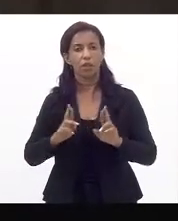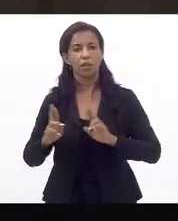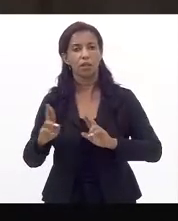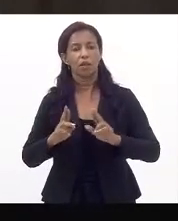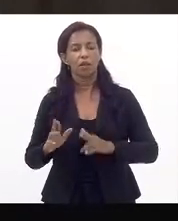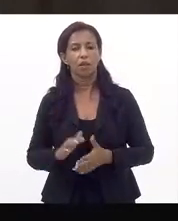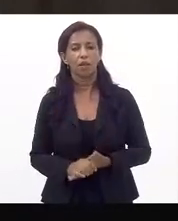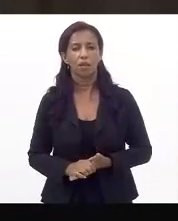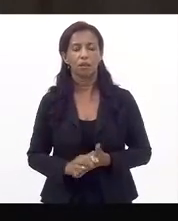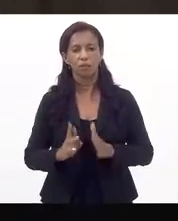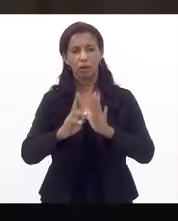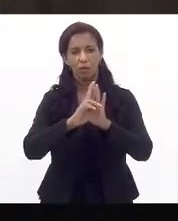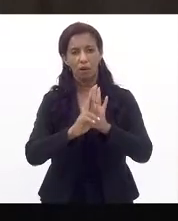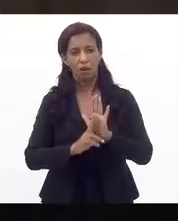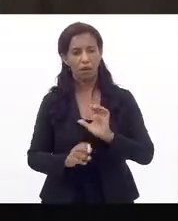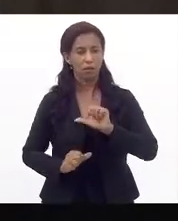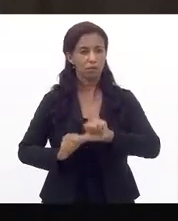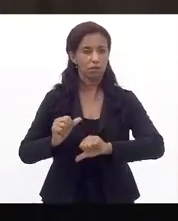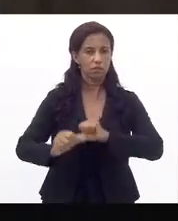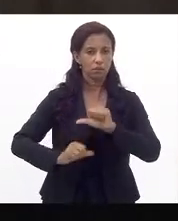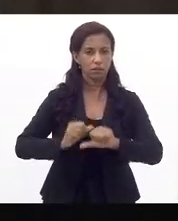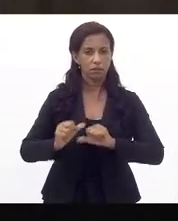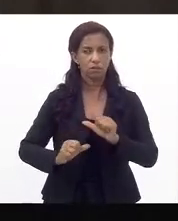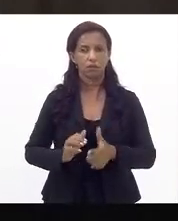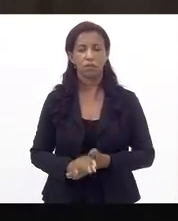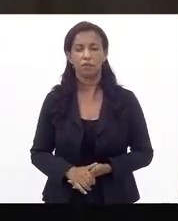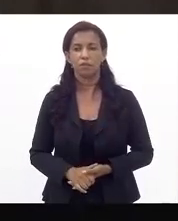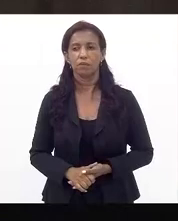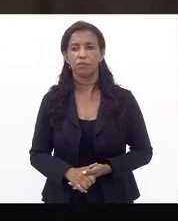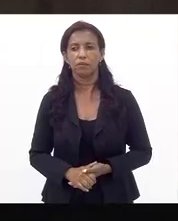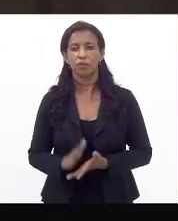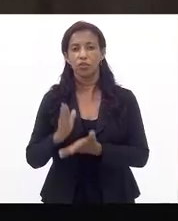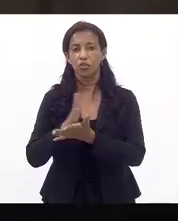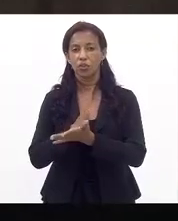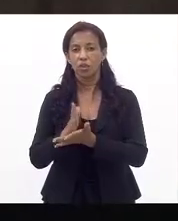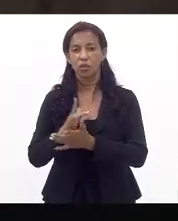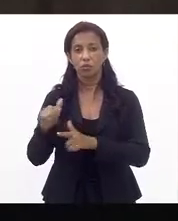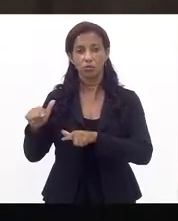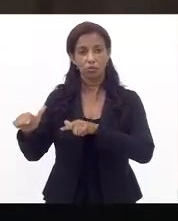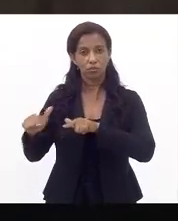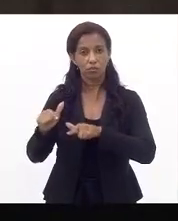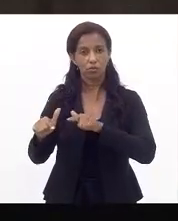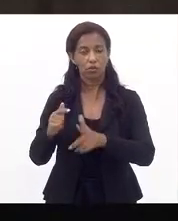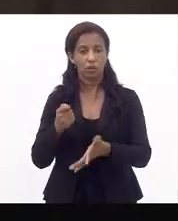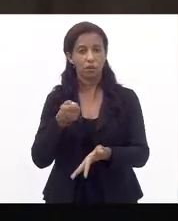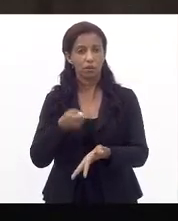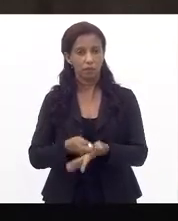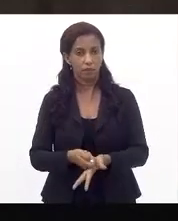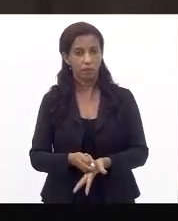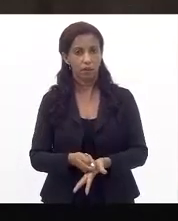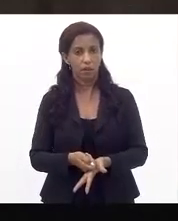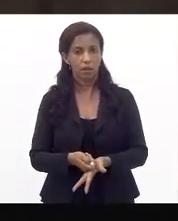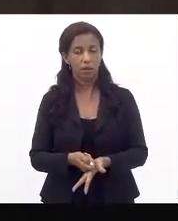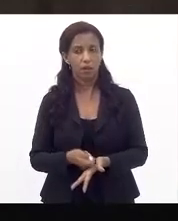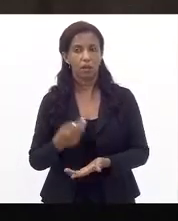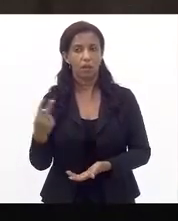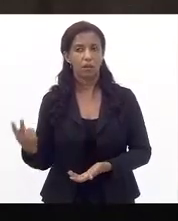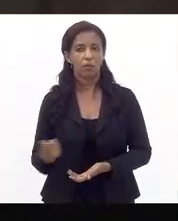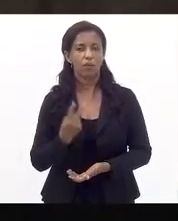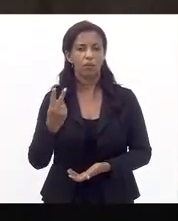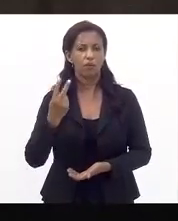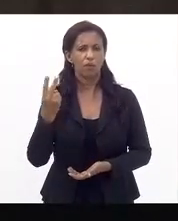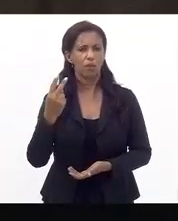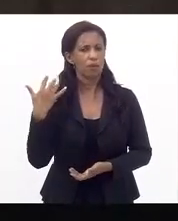relação a regra de transição de que alguns servidores pagarão um preço muito